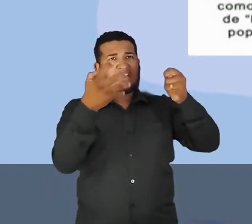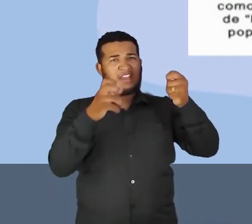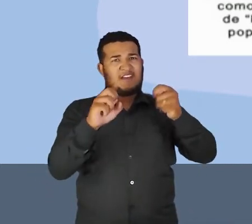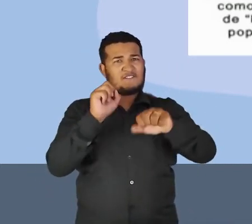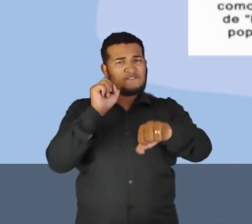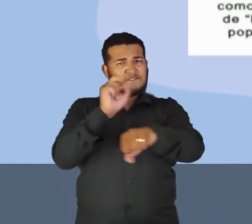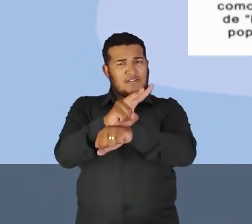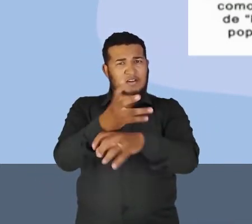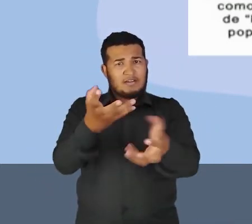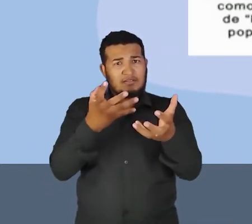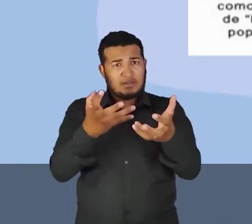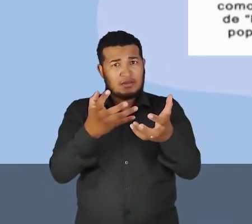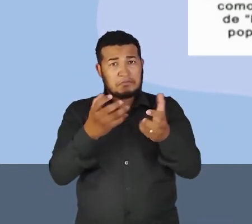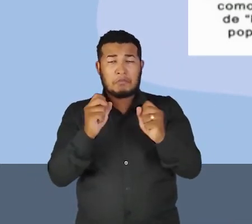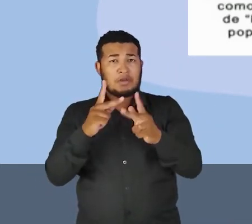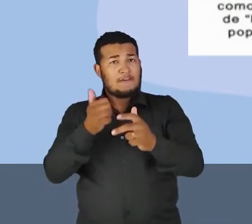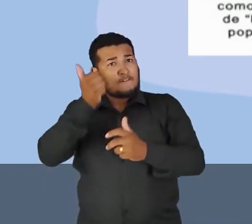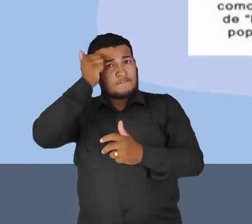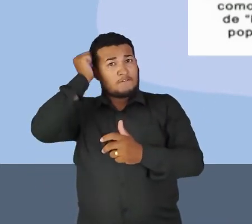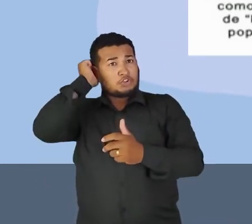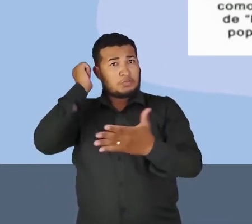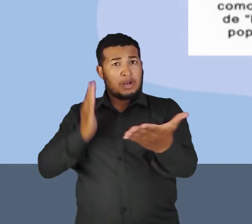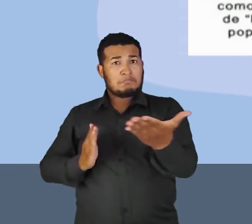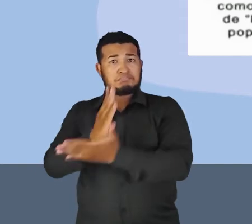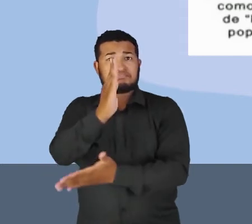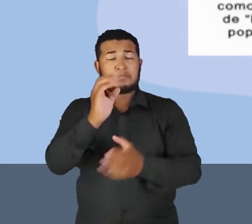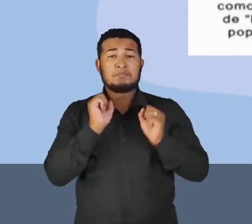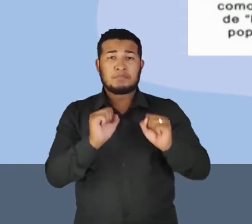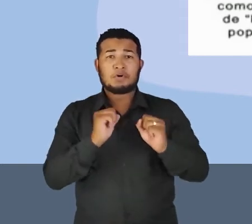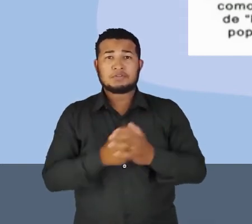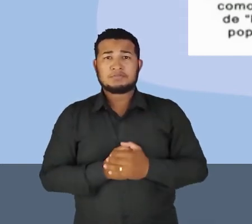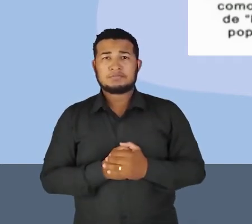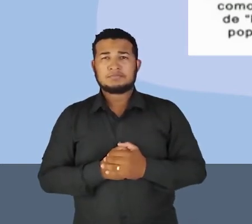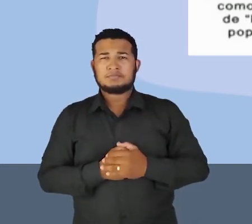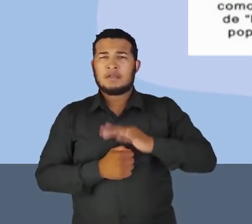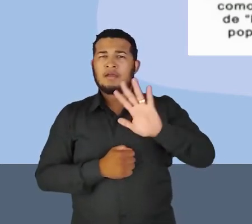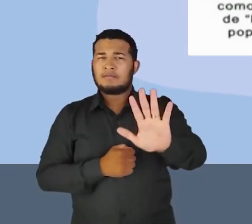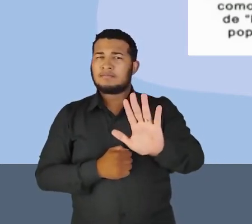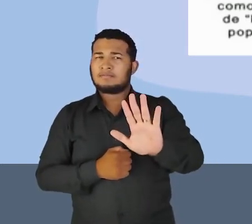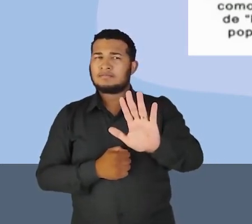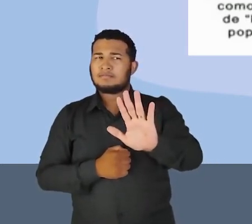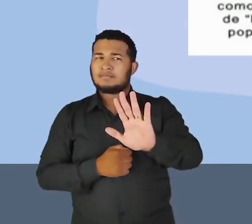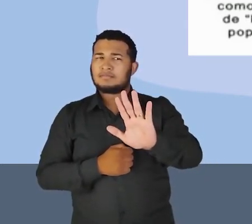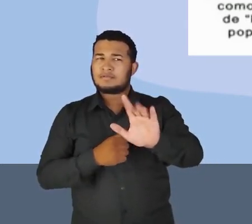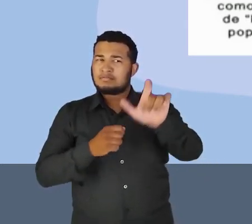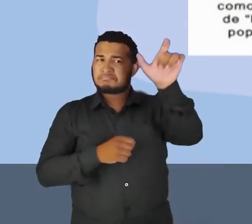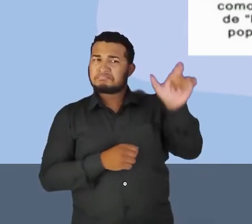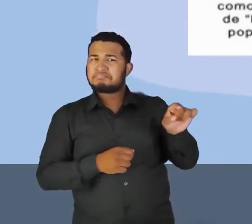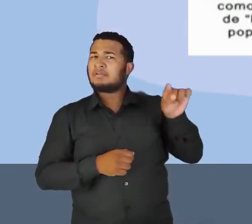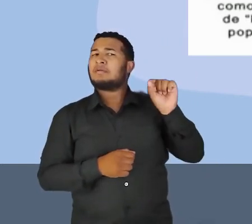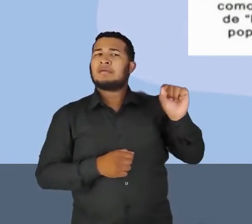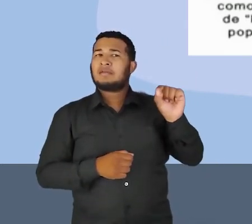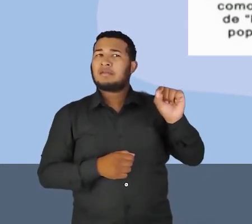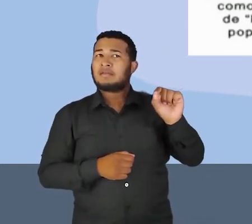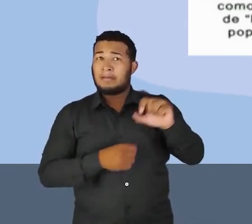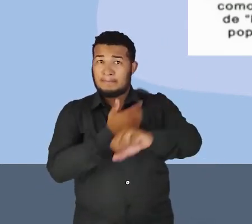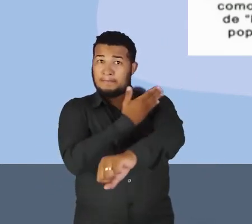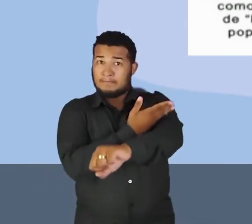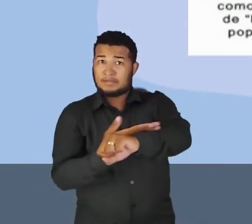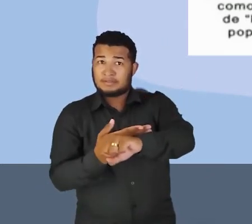vaga? Passe no vestibular, né? Mas quem é essa pessoa? Bem, ele é